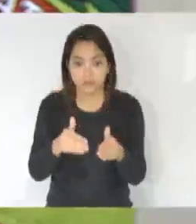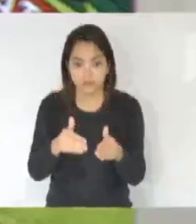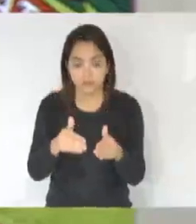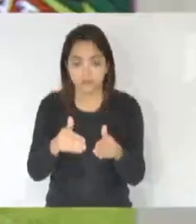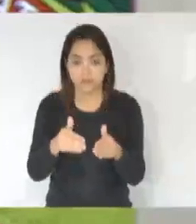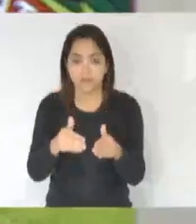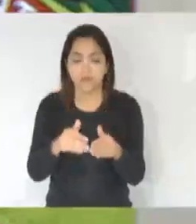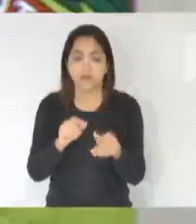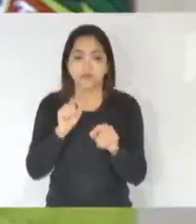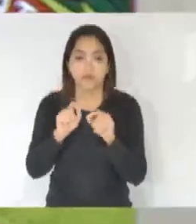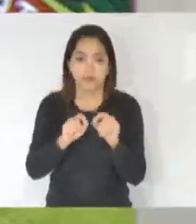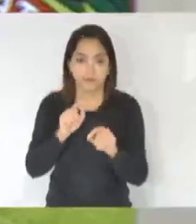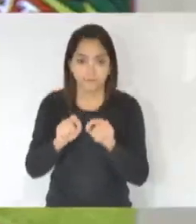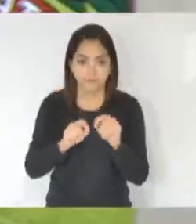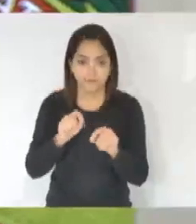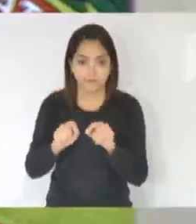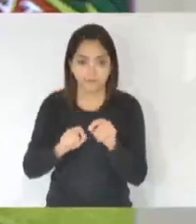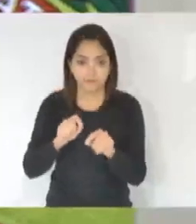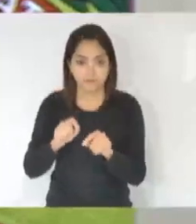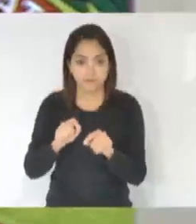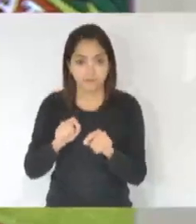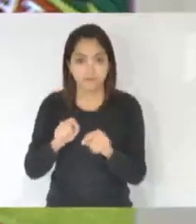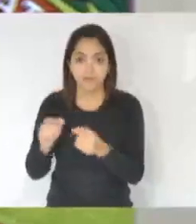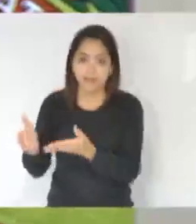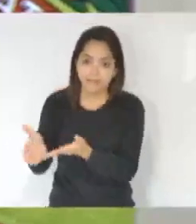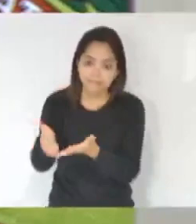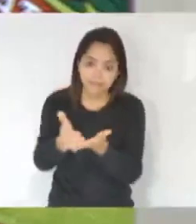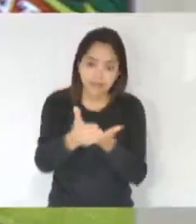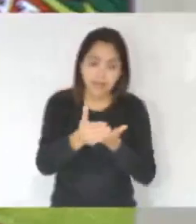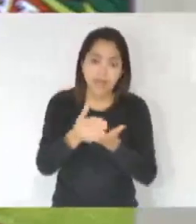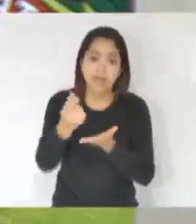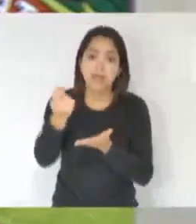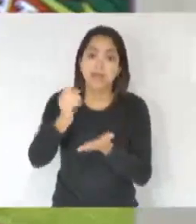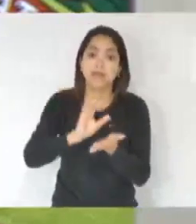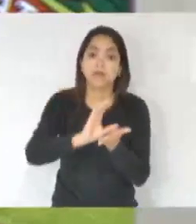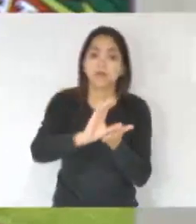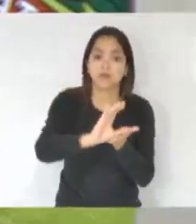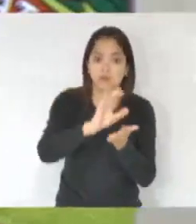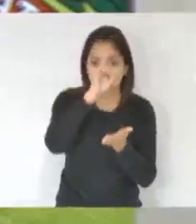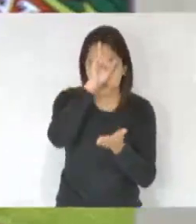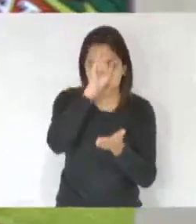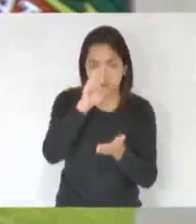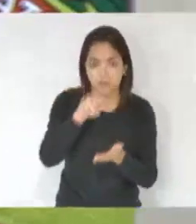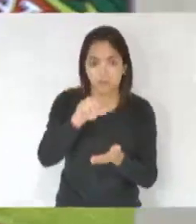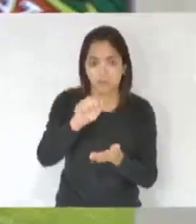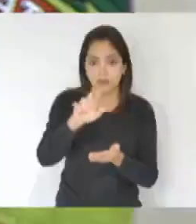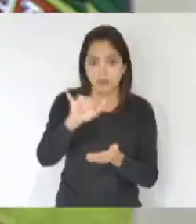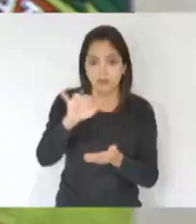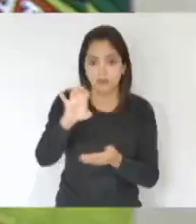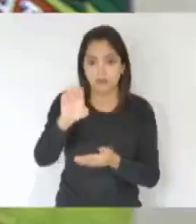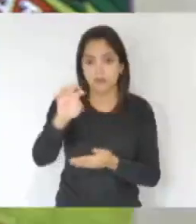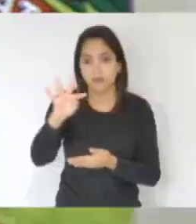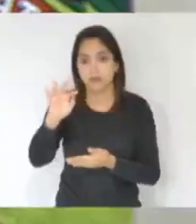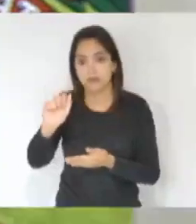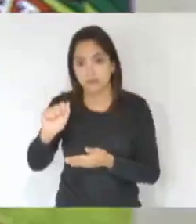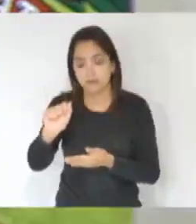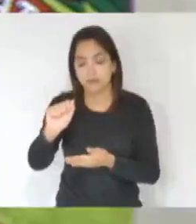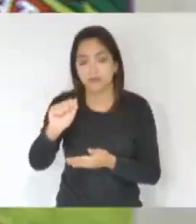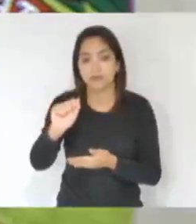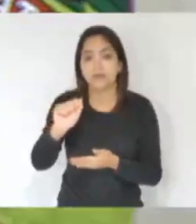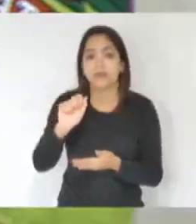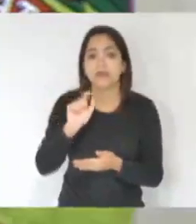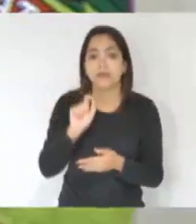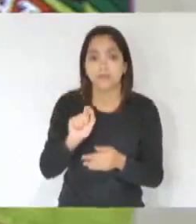é a captação de recursos para o Hospital Marieta e no que